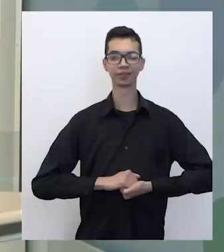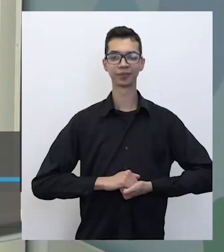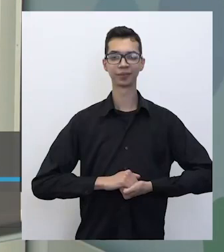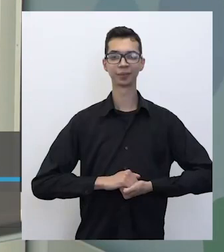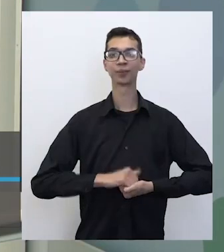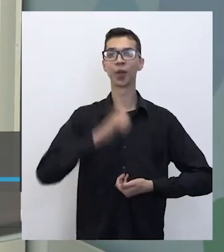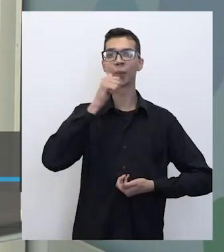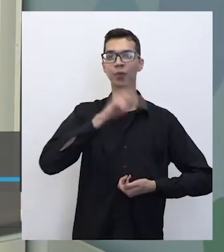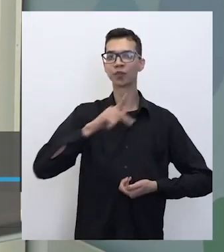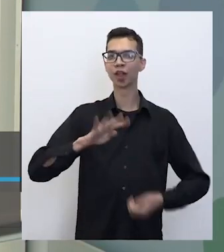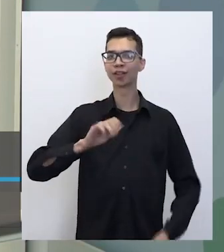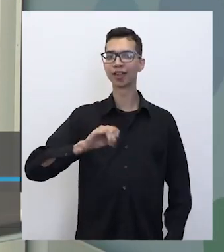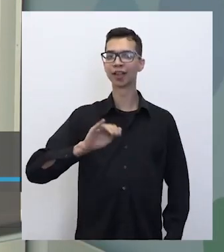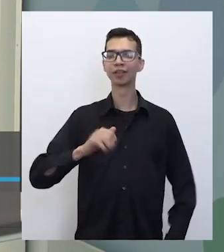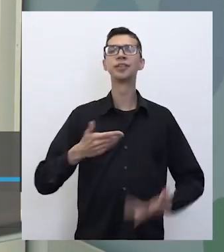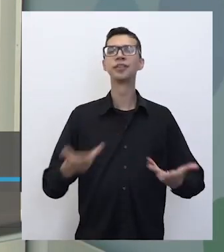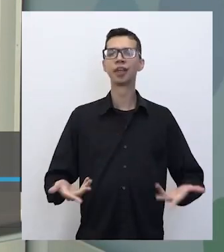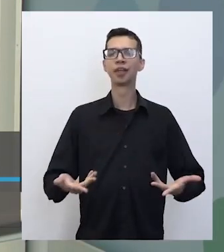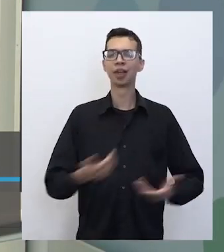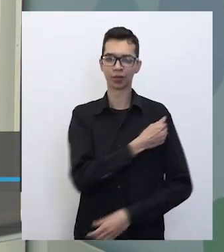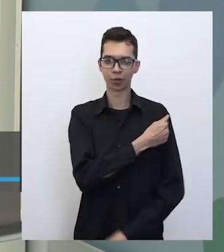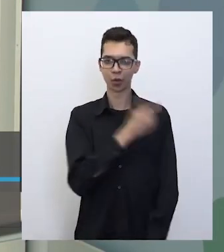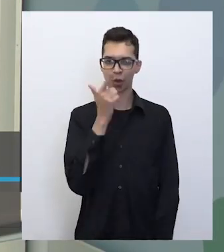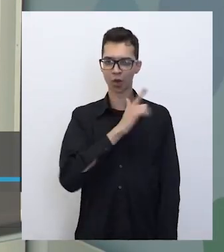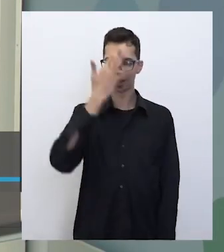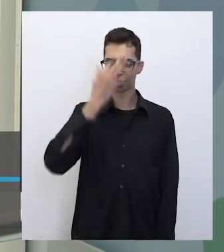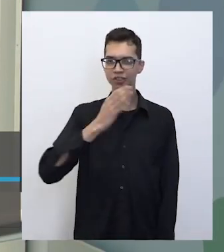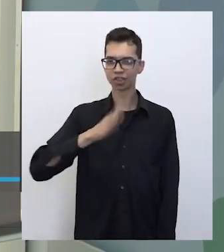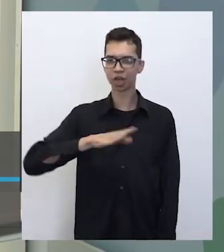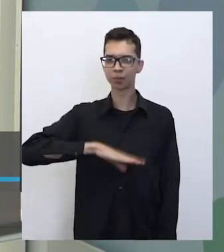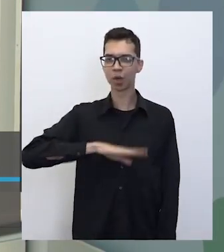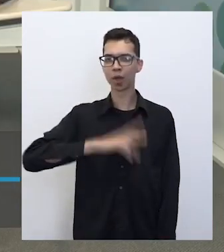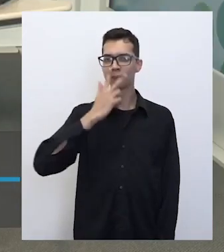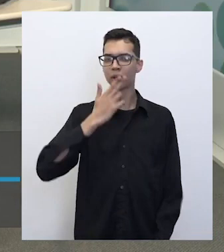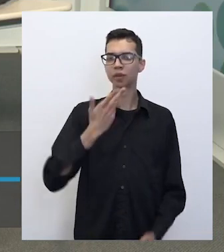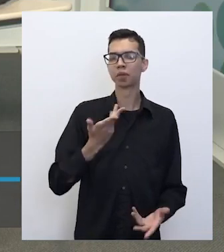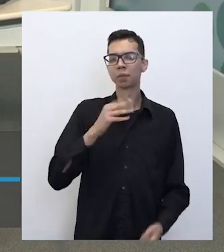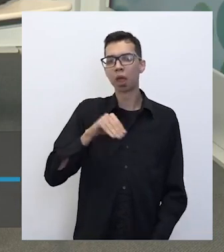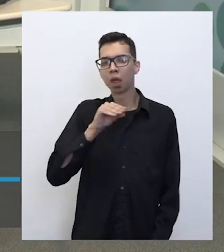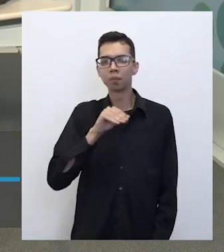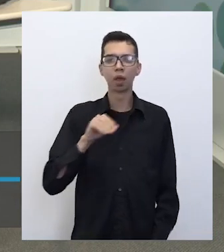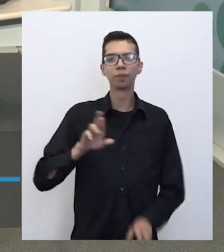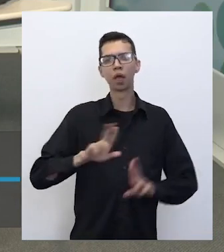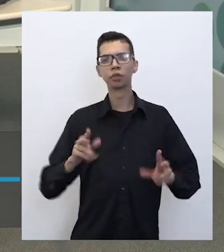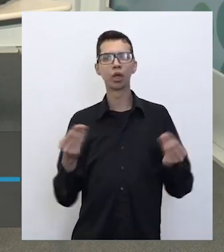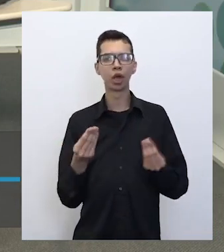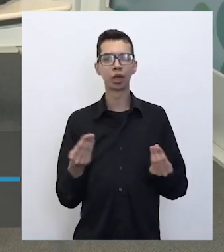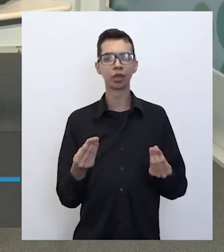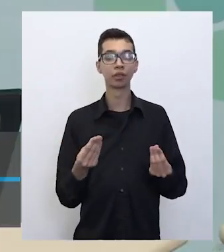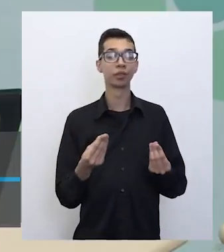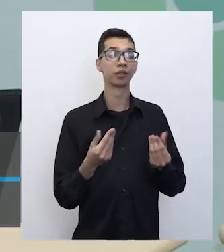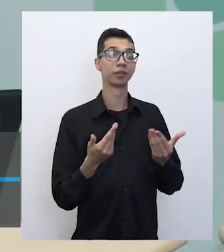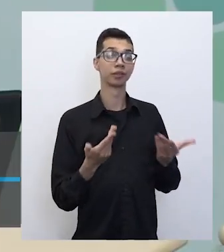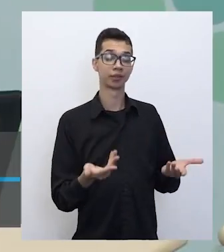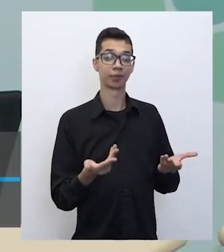Professora Tayana, diga, os alunos conseguem entender alguma coisa? Esse português meio embolado, vamos lá. Vamos lá. Seria uma provocação a beleza da moça?